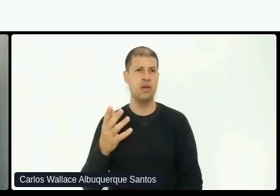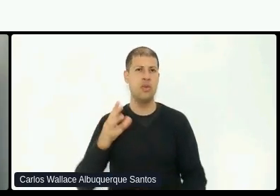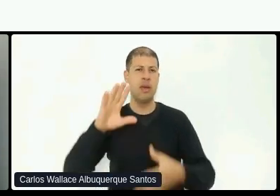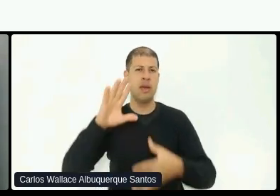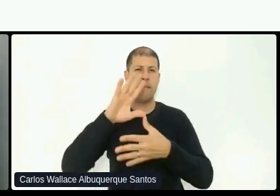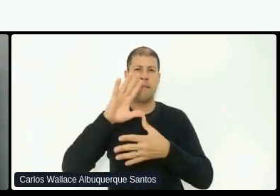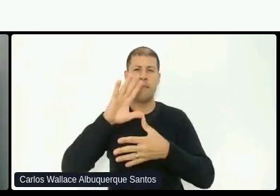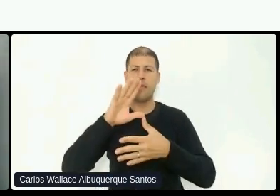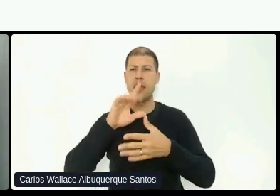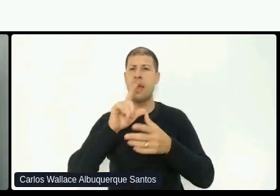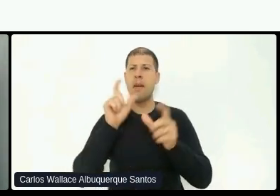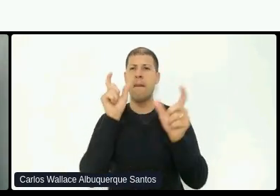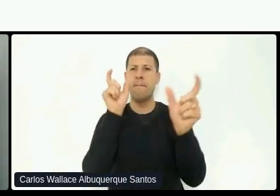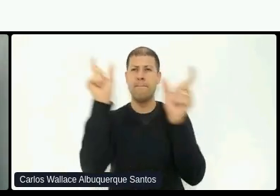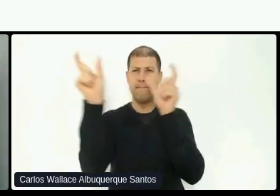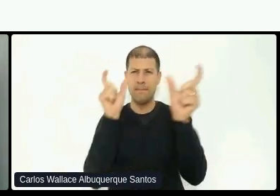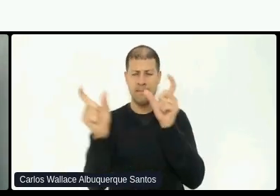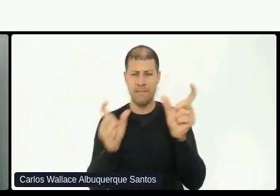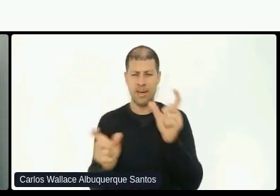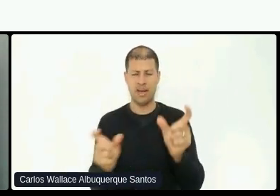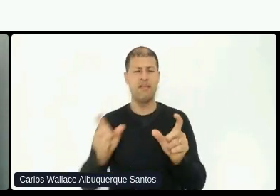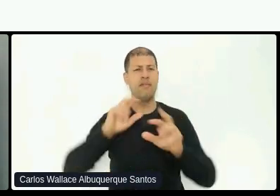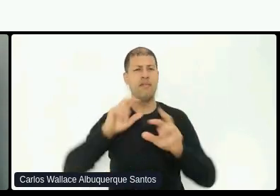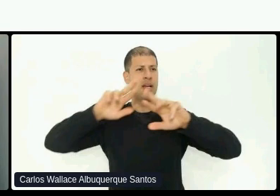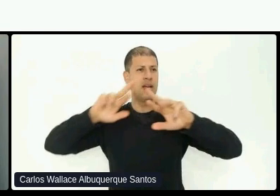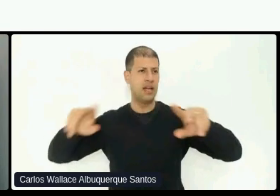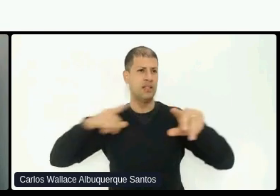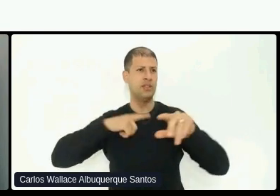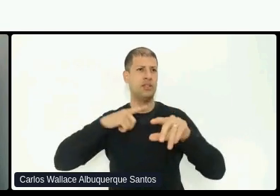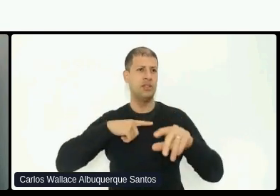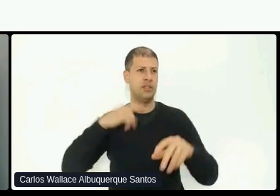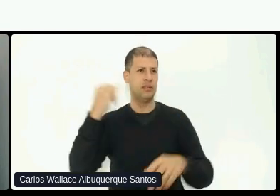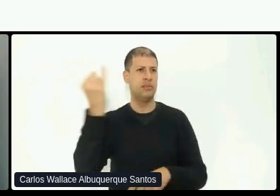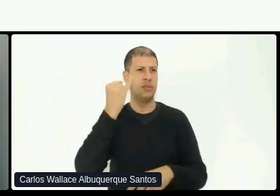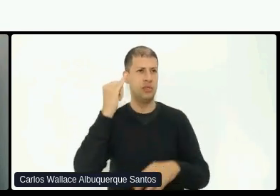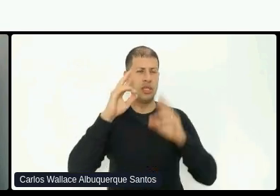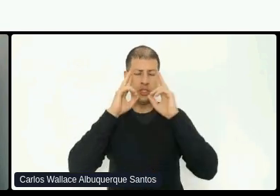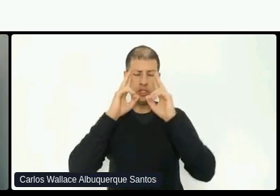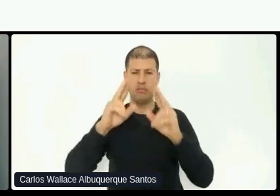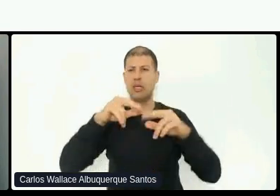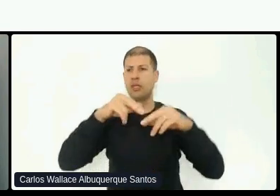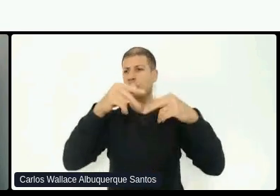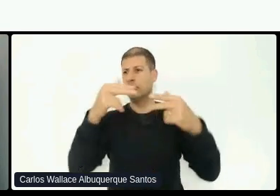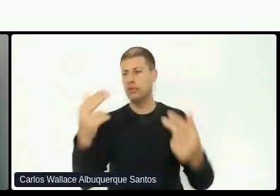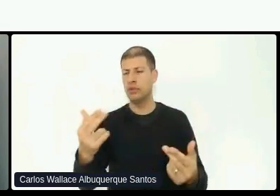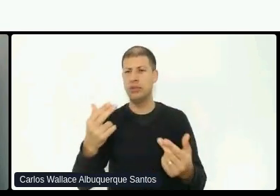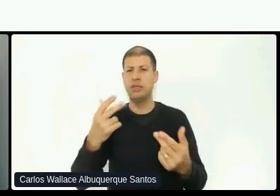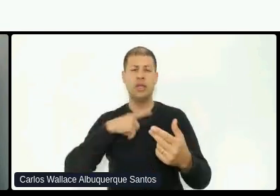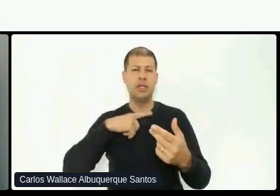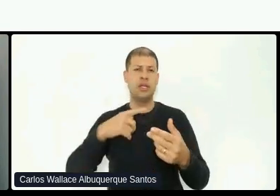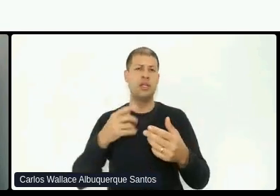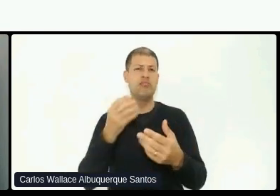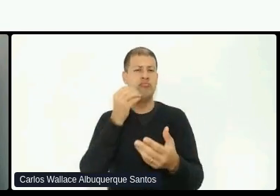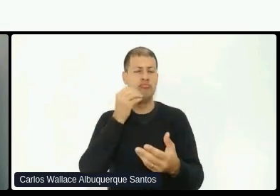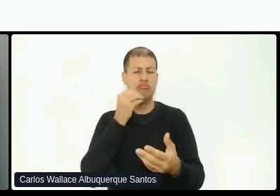uma nuvem de palavras, tá, pessoal? Com várias palavras bem relevantes: respeito, diversidade, oportunidade, inclusão